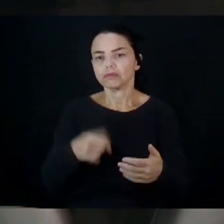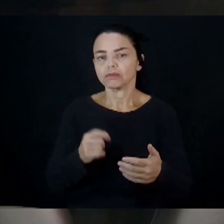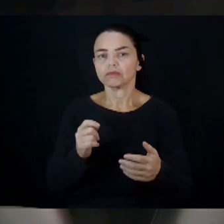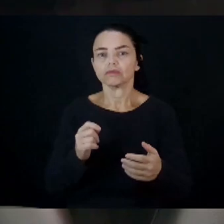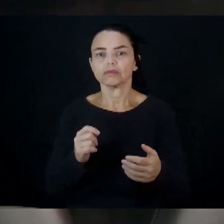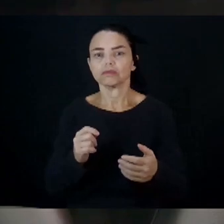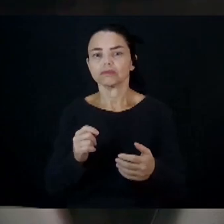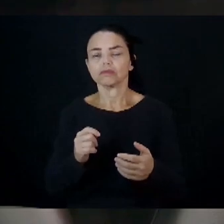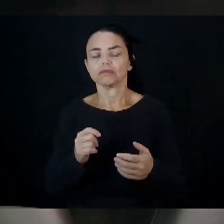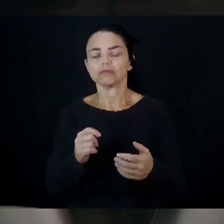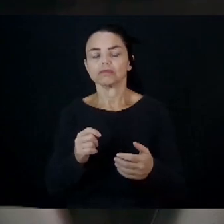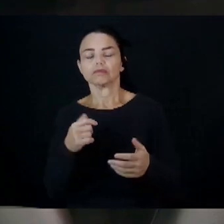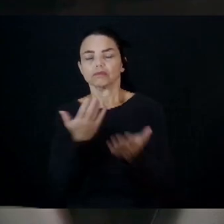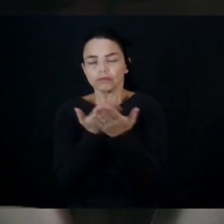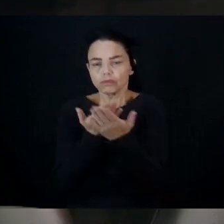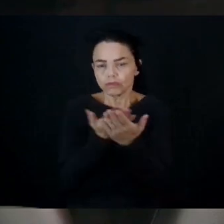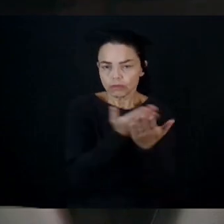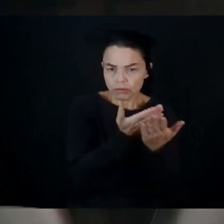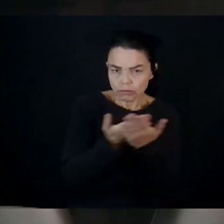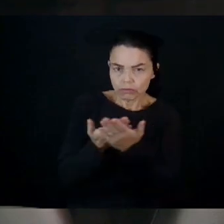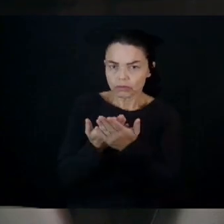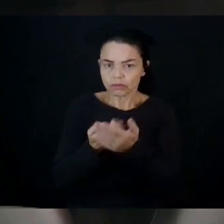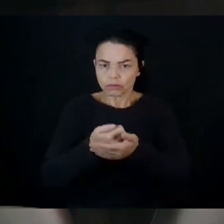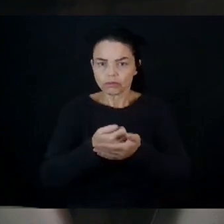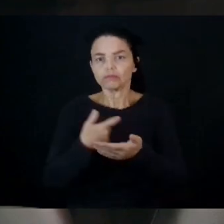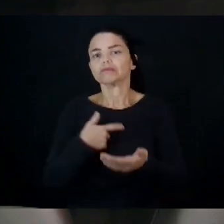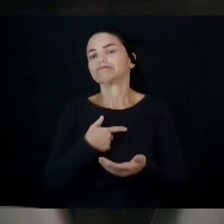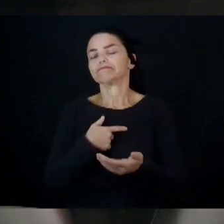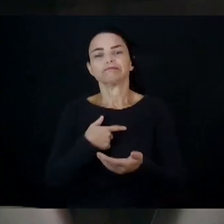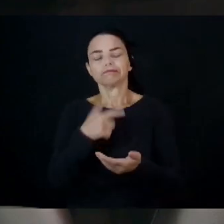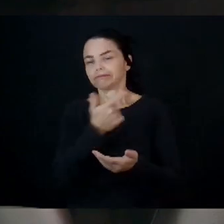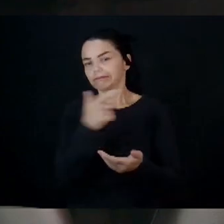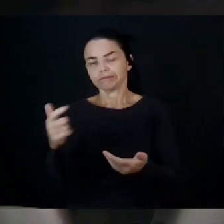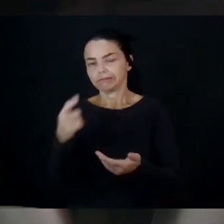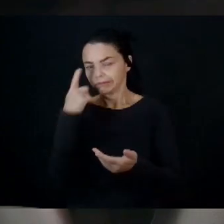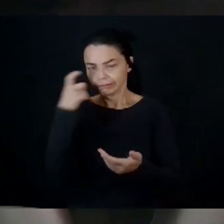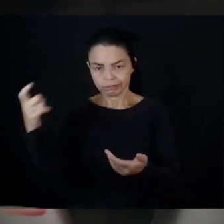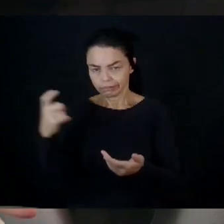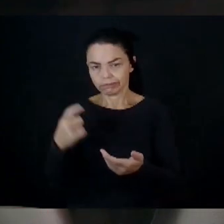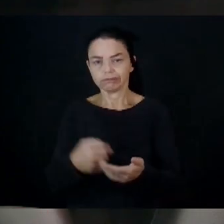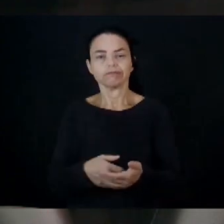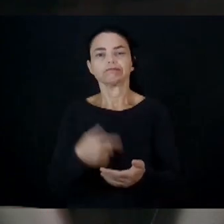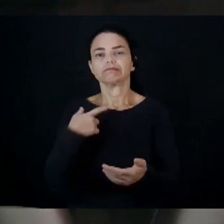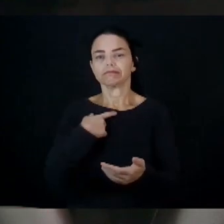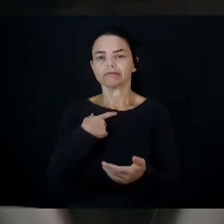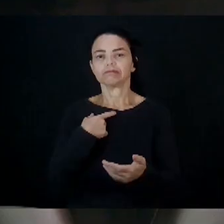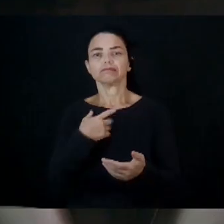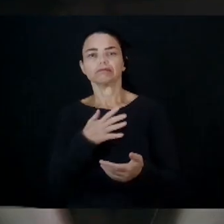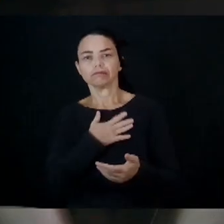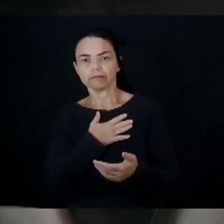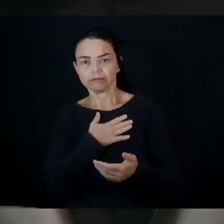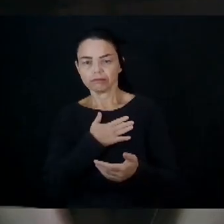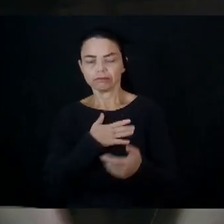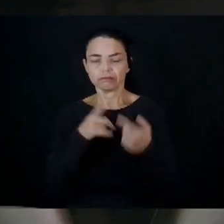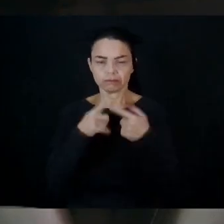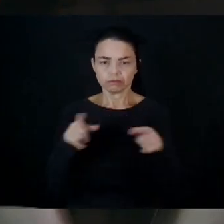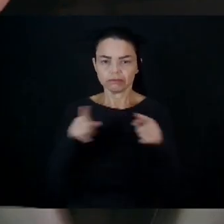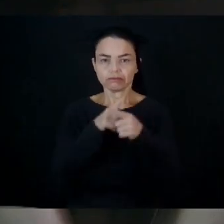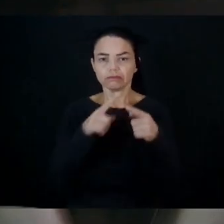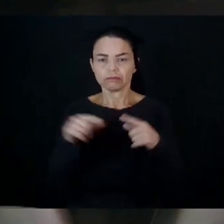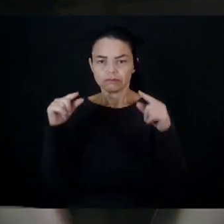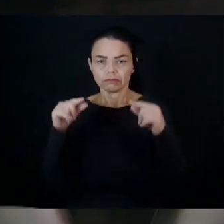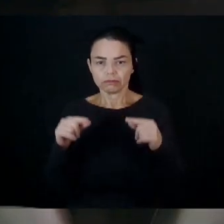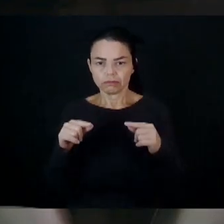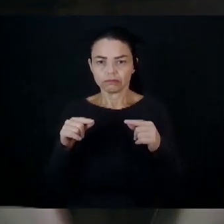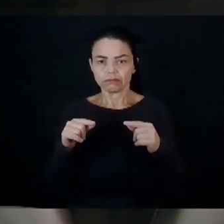algo, estudando algum conteúdo que você não tem tanto interesse, às vezes, se você deixa lá uma música de fundo